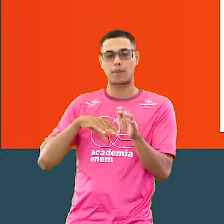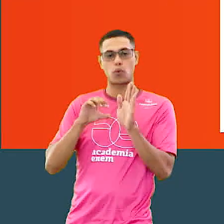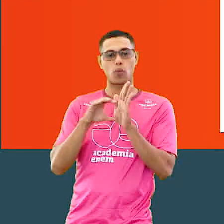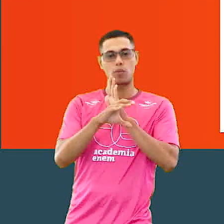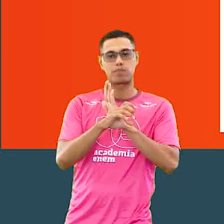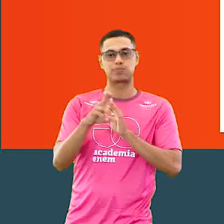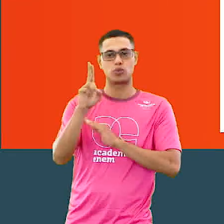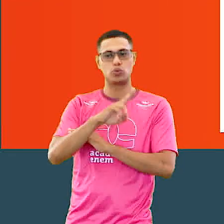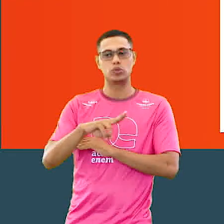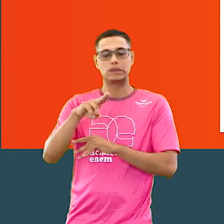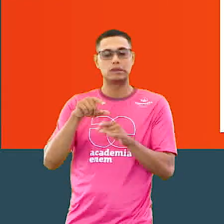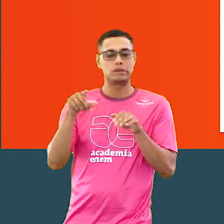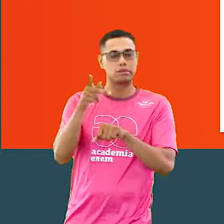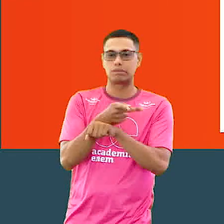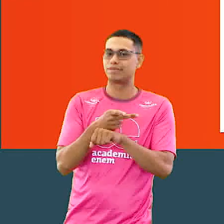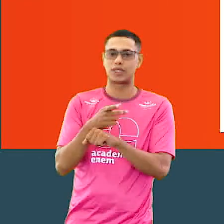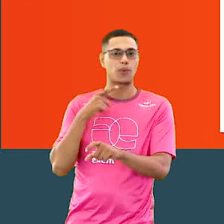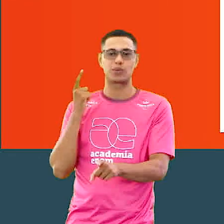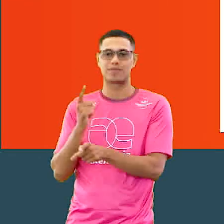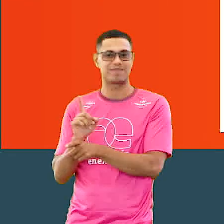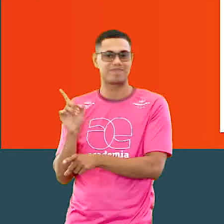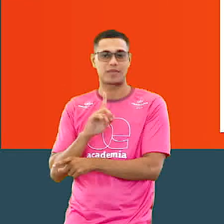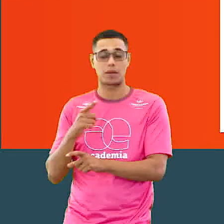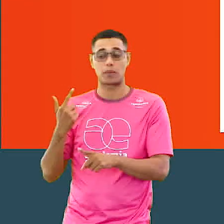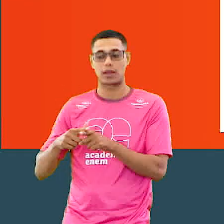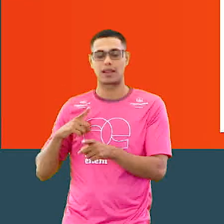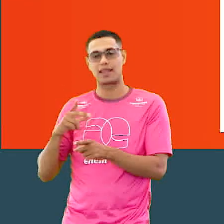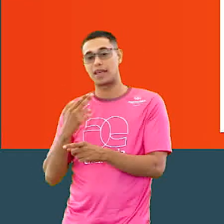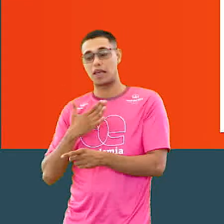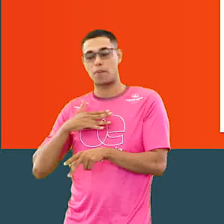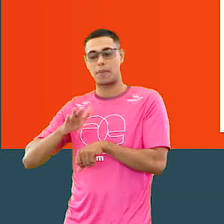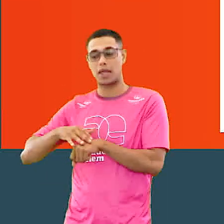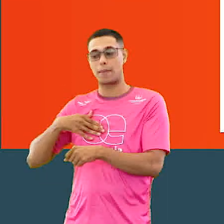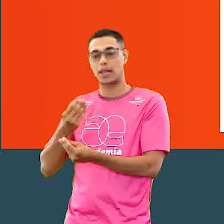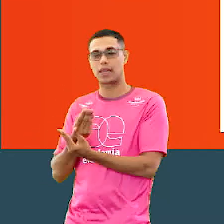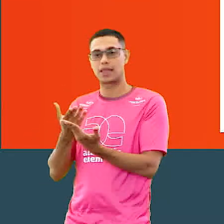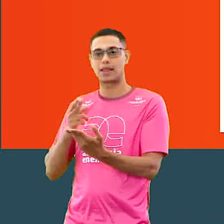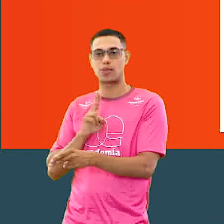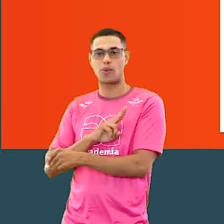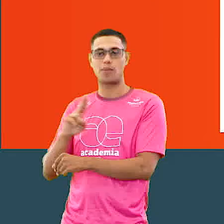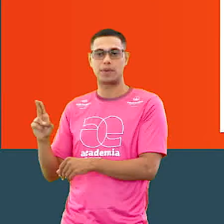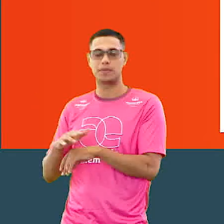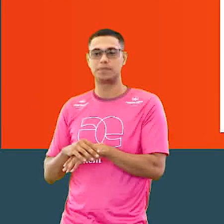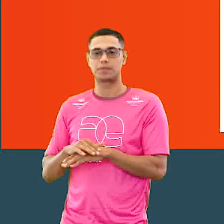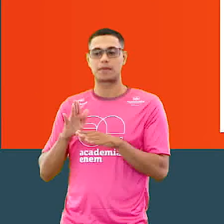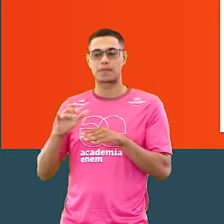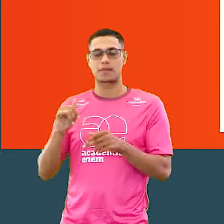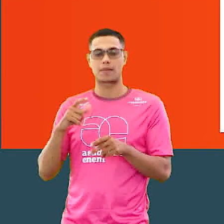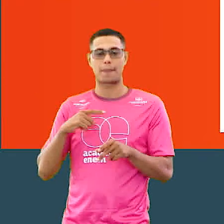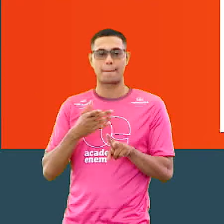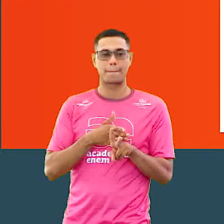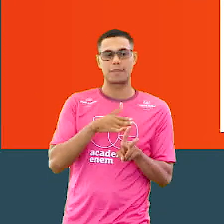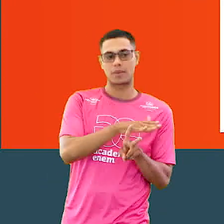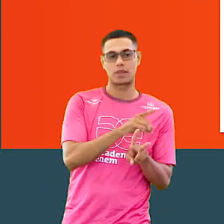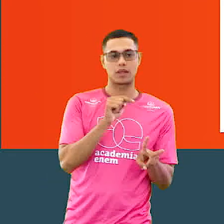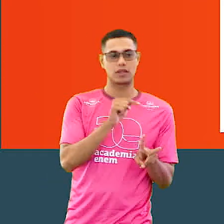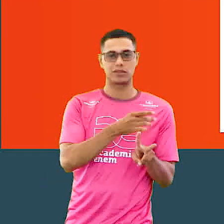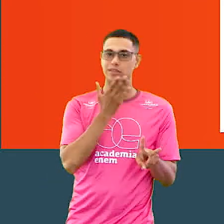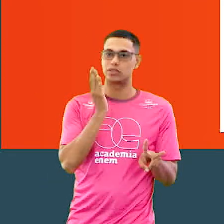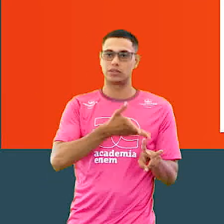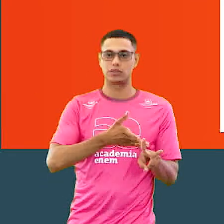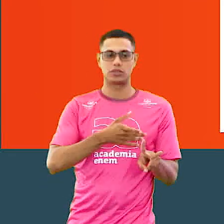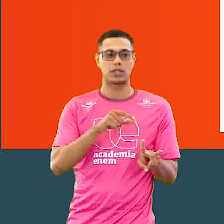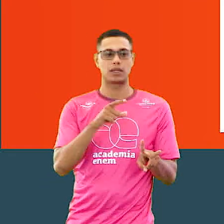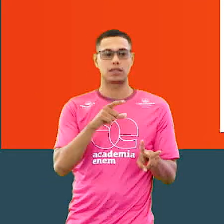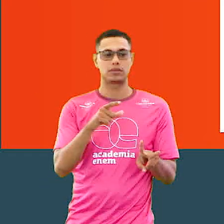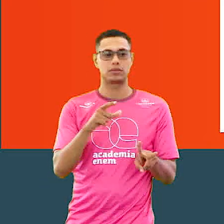certo? Então, assim, o fiéis social, existem critérios diferentes para o fiéis normal, que já era. Quais